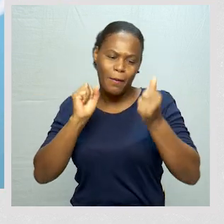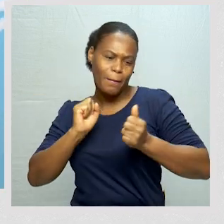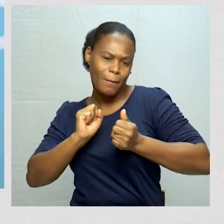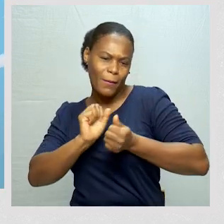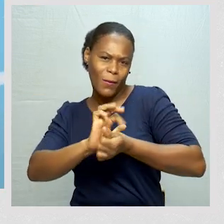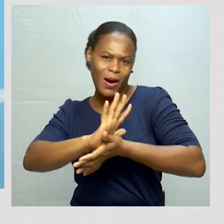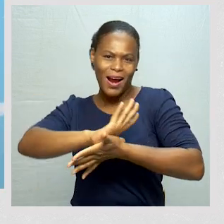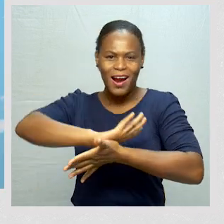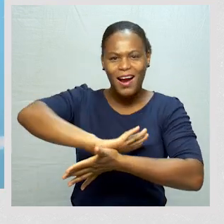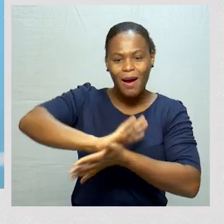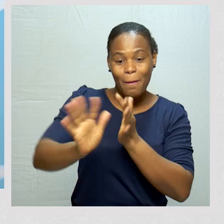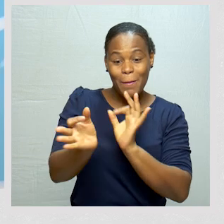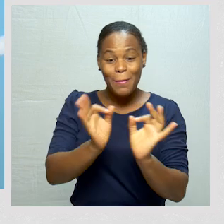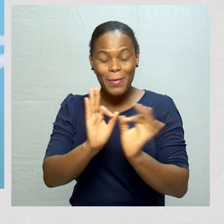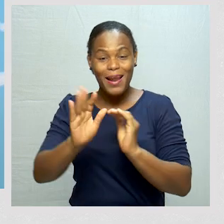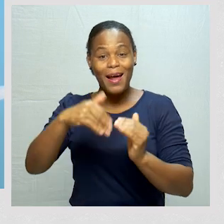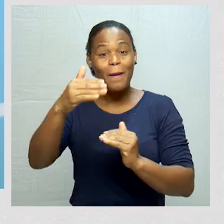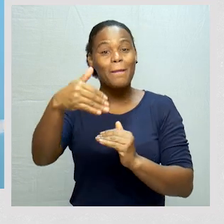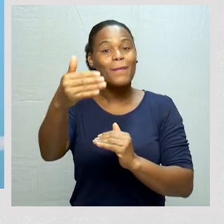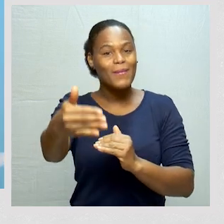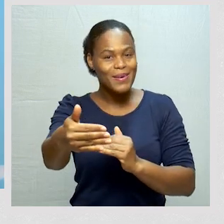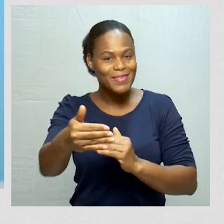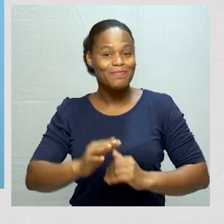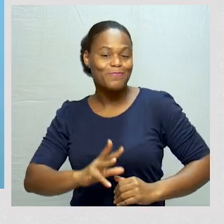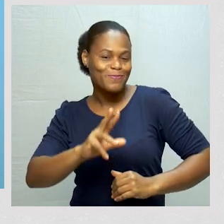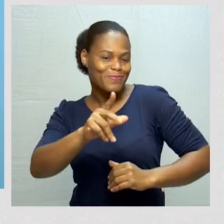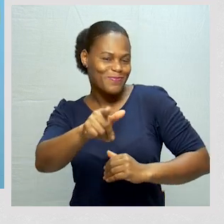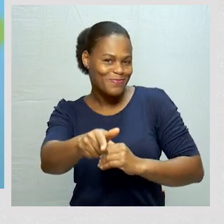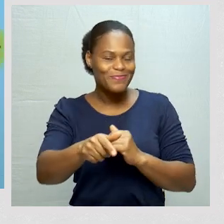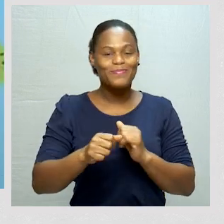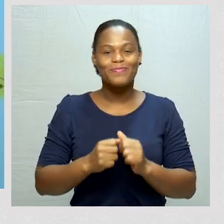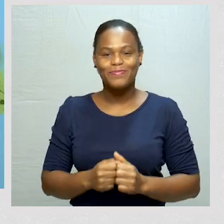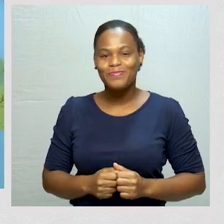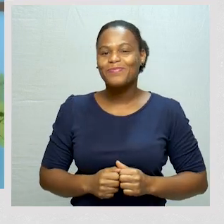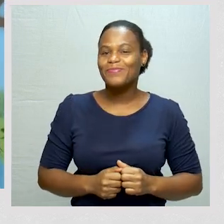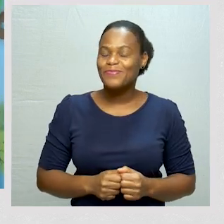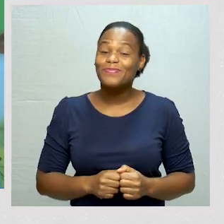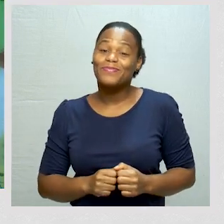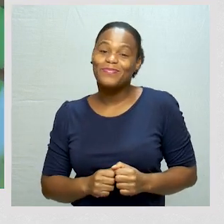a reciclar, preparar o amanhã.